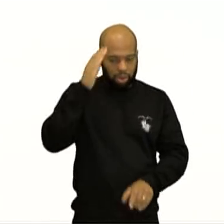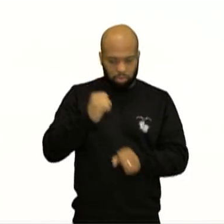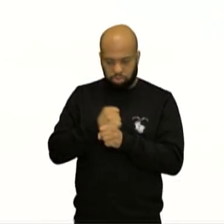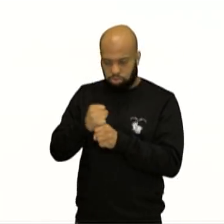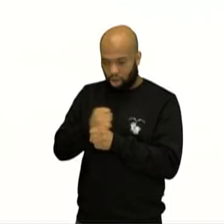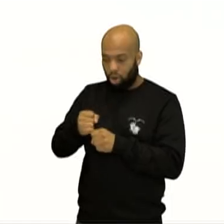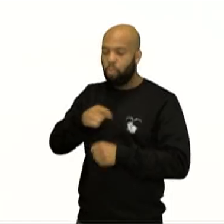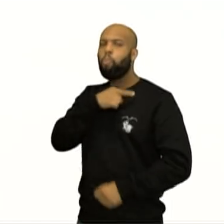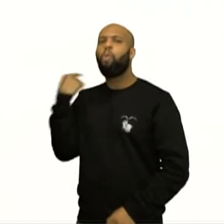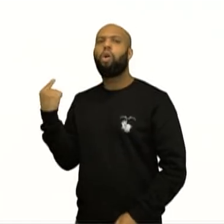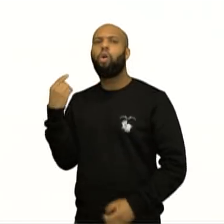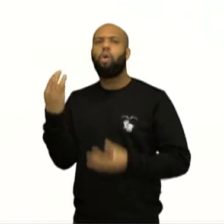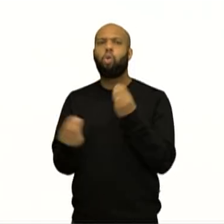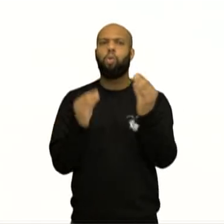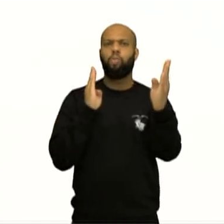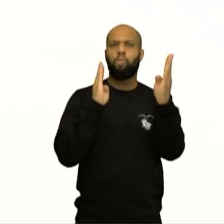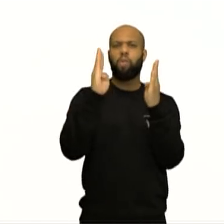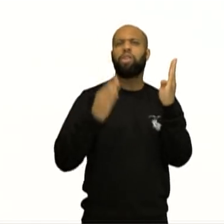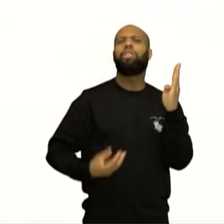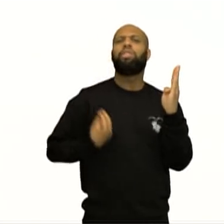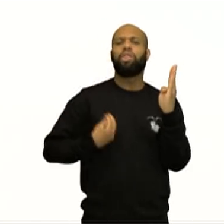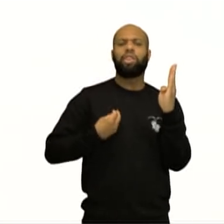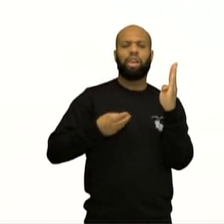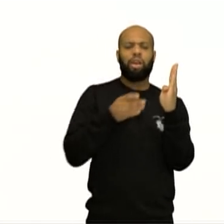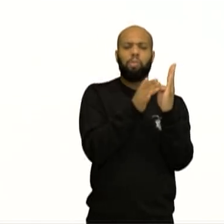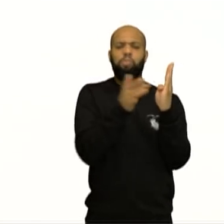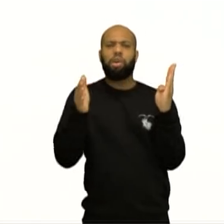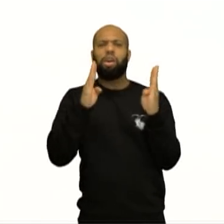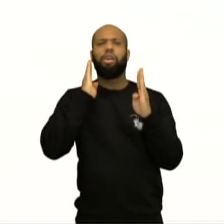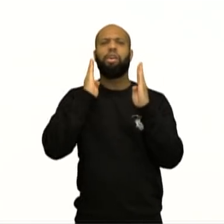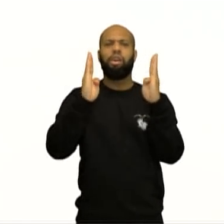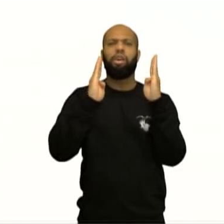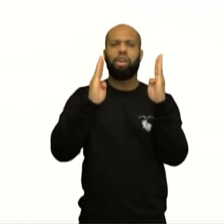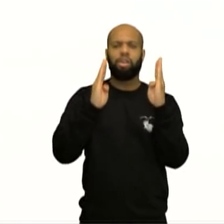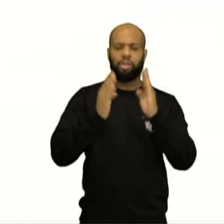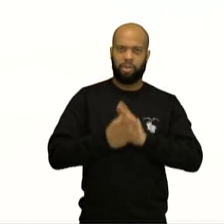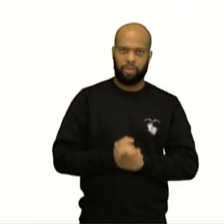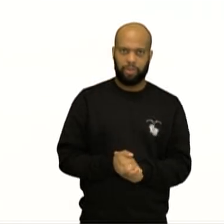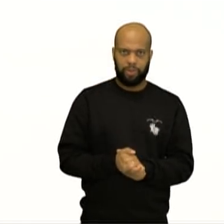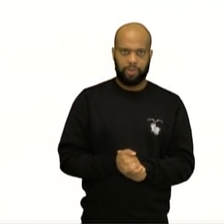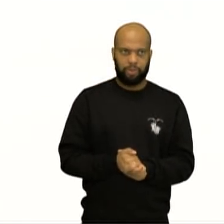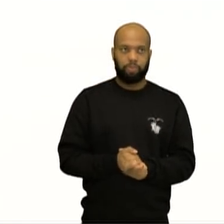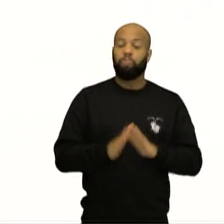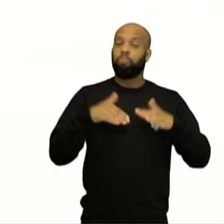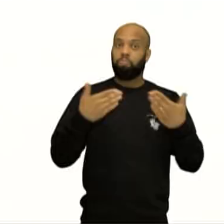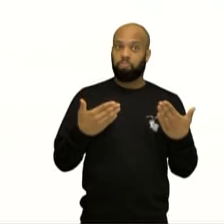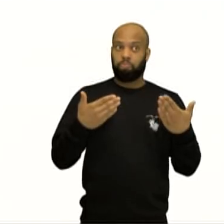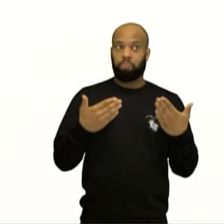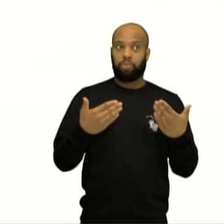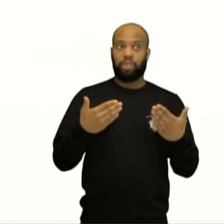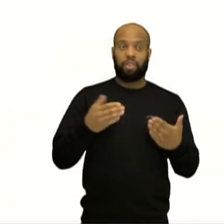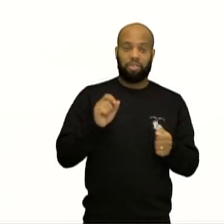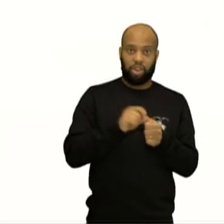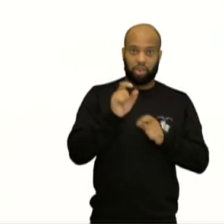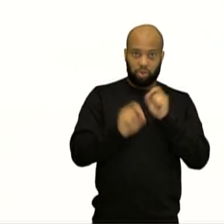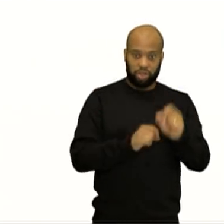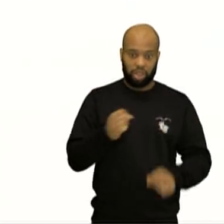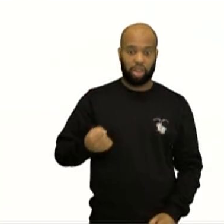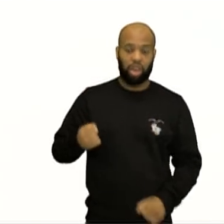morreu. Como que eu faço? Que conta que eu faço para calcular o tempo de vida? Ah, devo fazer o ano da